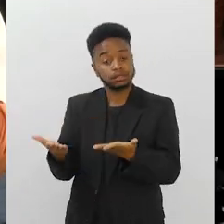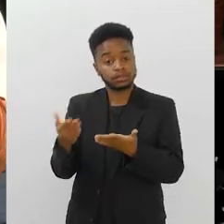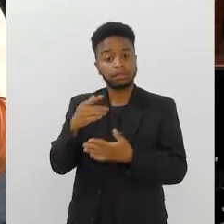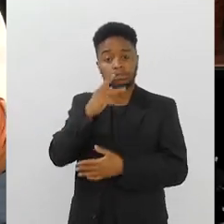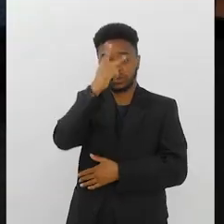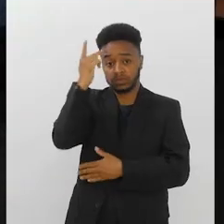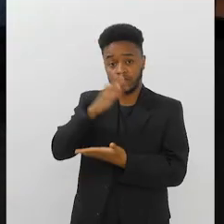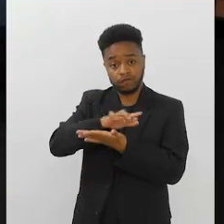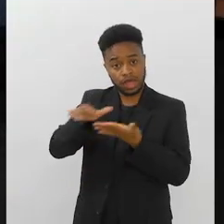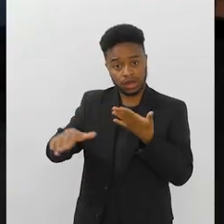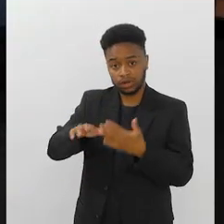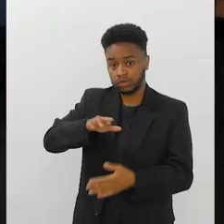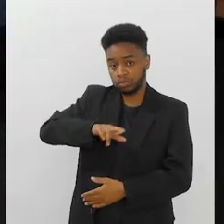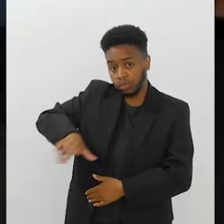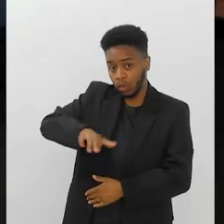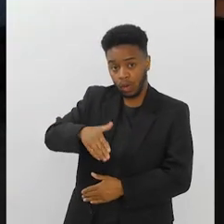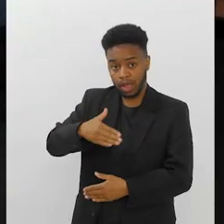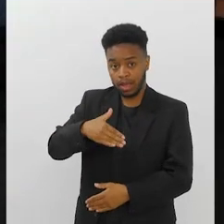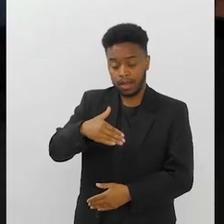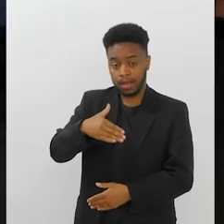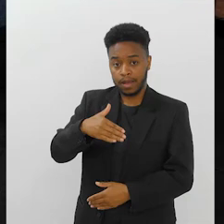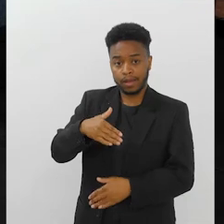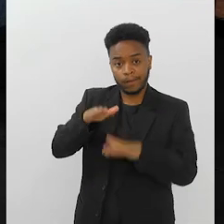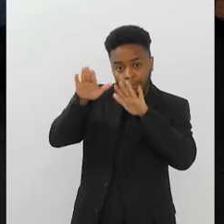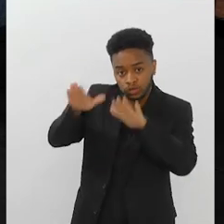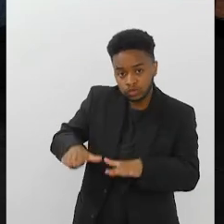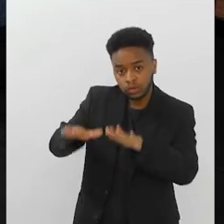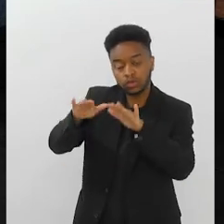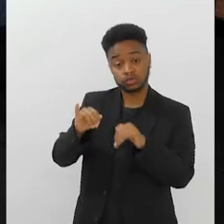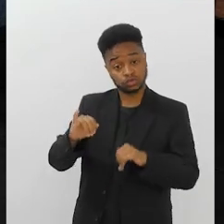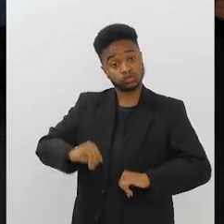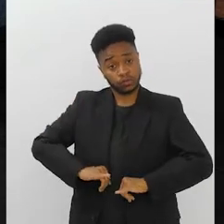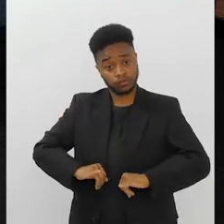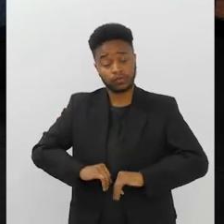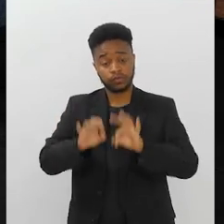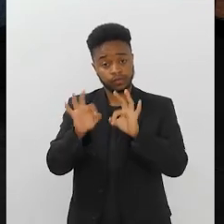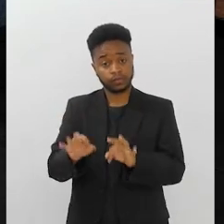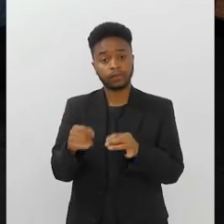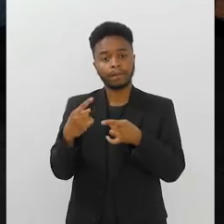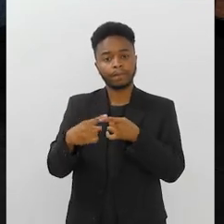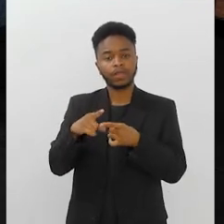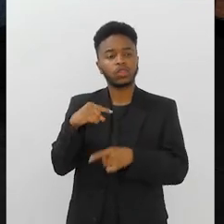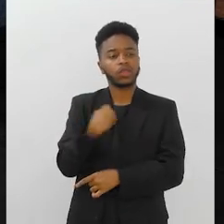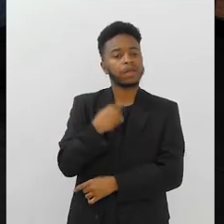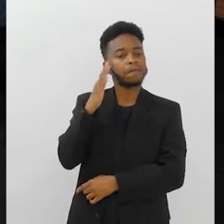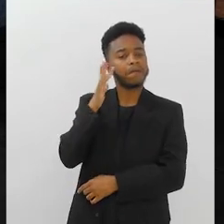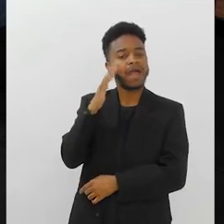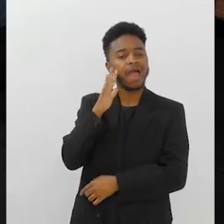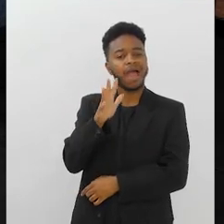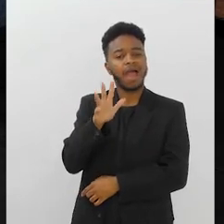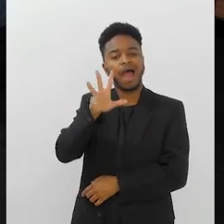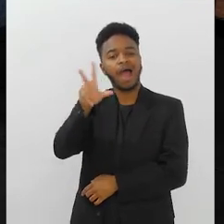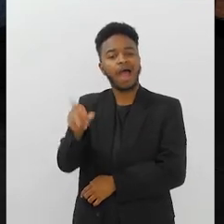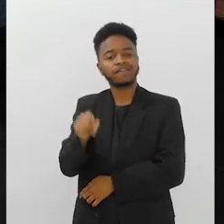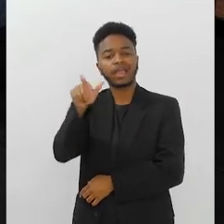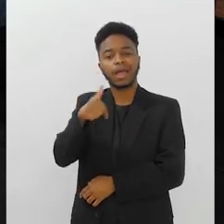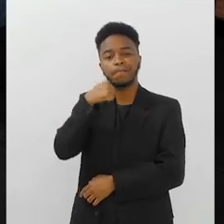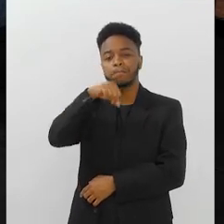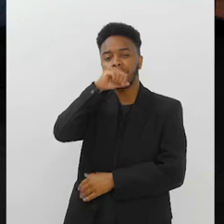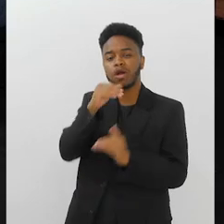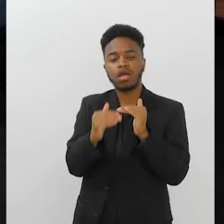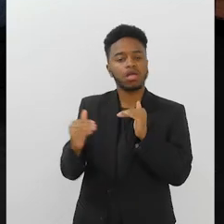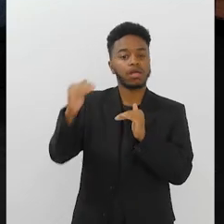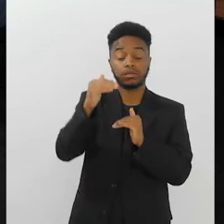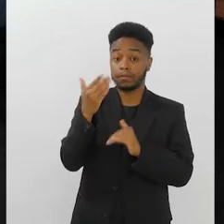então muitas outras pessoas que não são da religião muçulmana sofreram quer dizer essa ilusão que a África é a